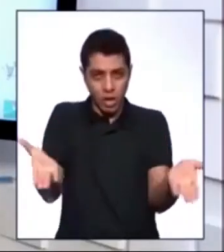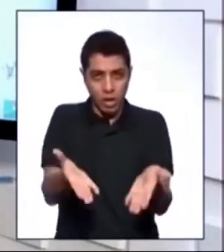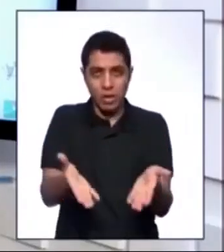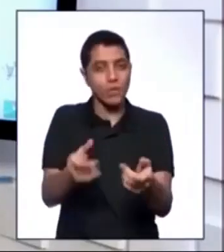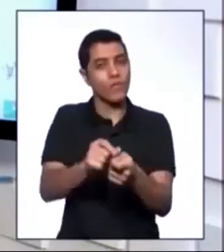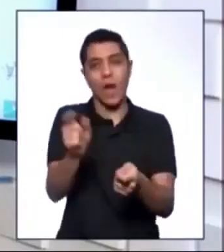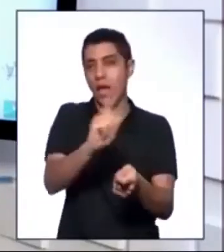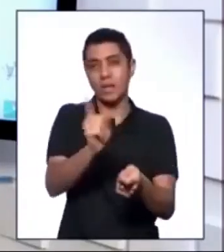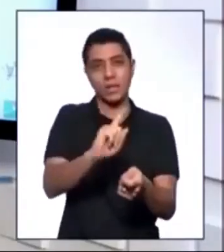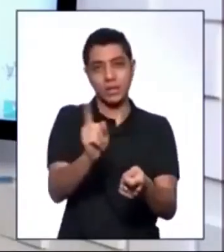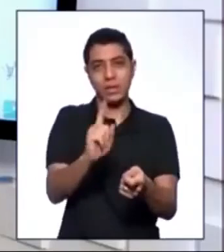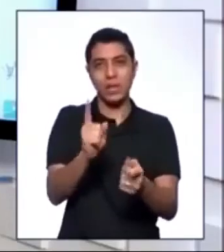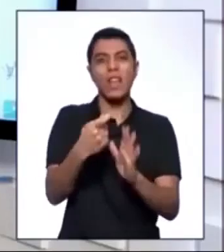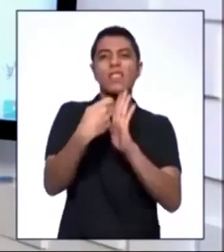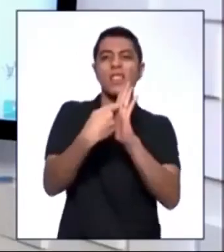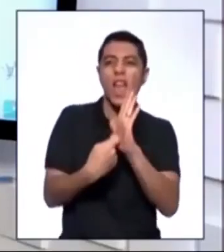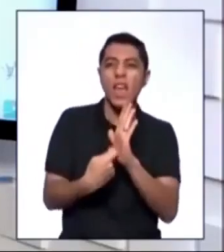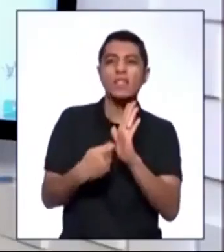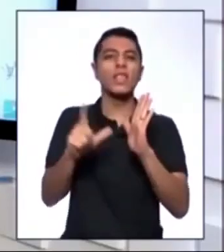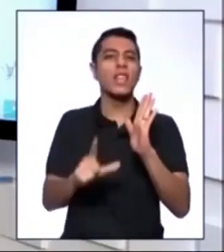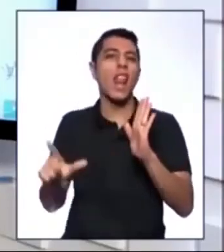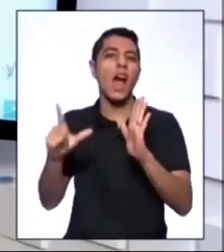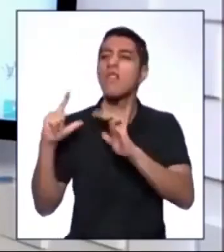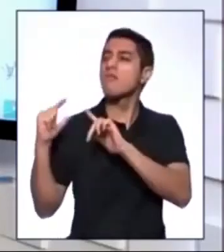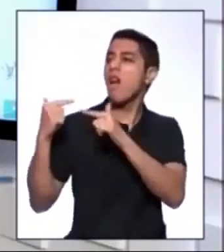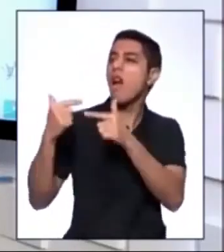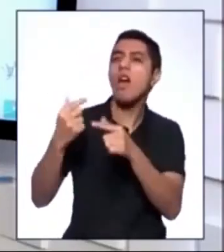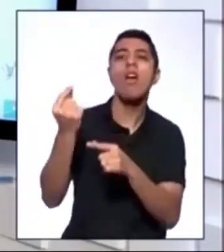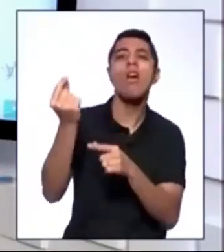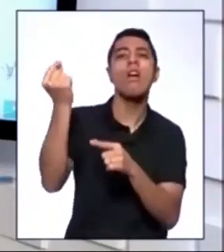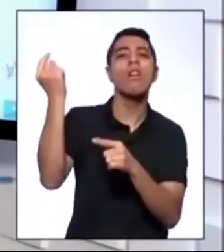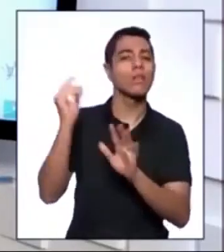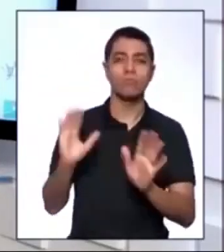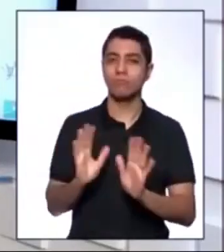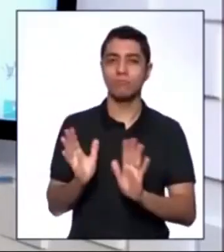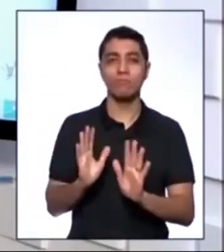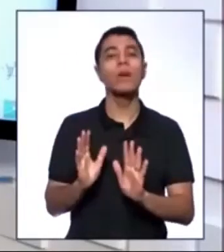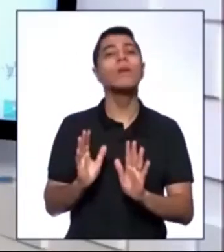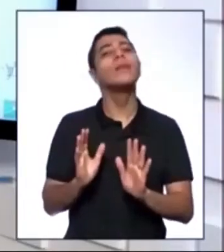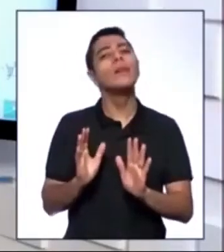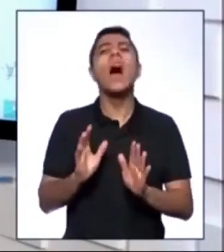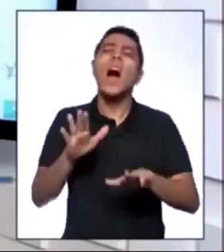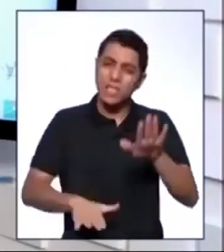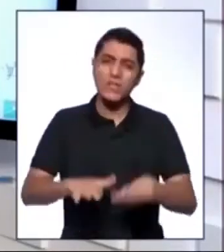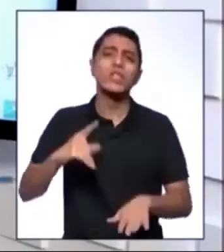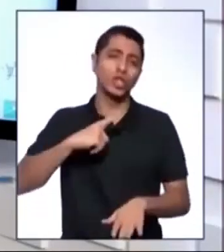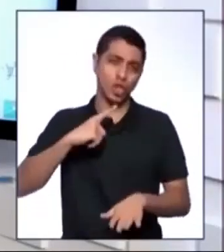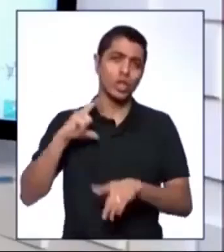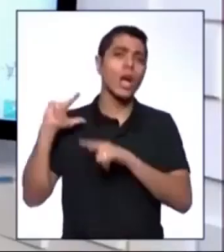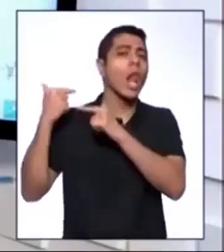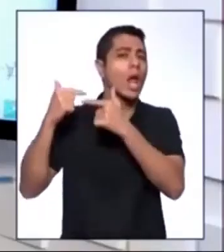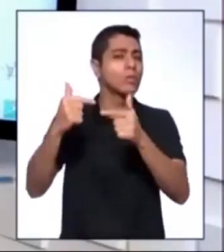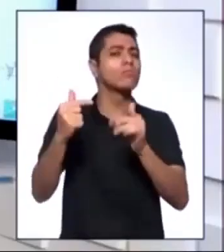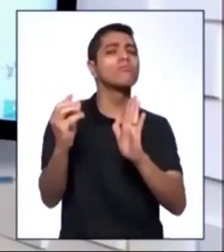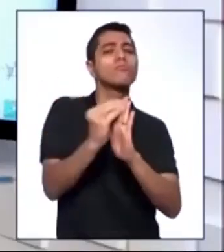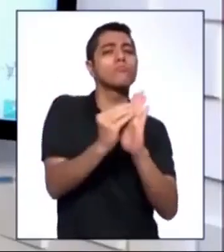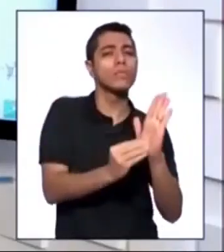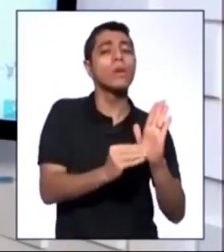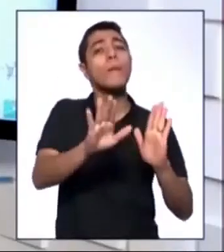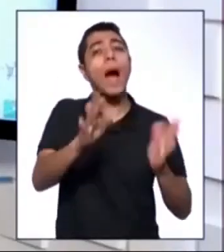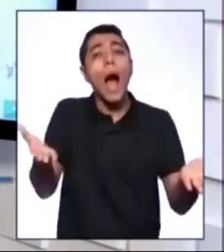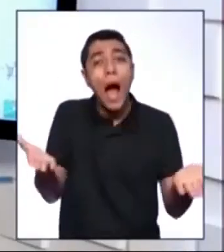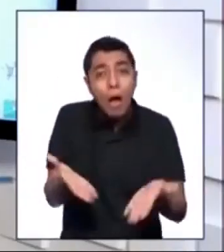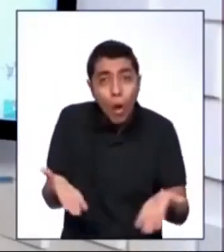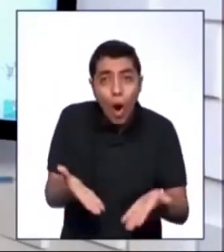trazem o literário mais clássico, mas elas comparam com os textos de jornais, de revistas, com os autores mais